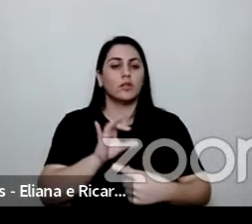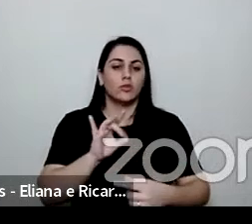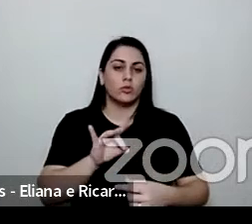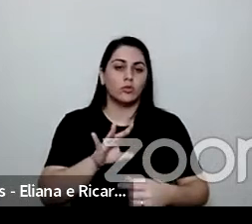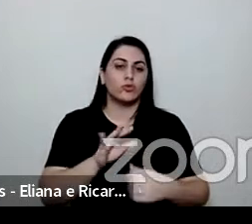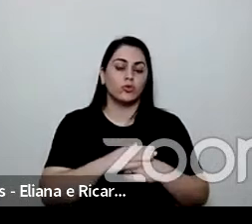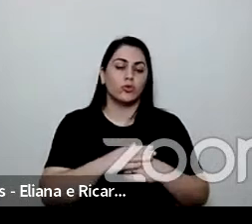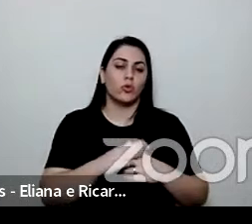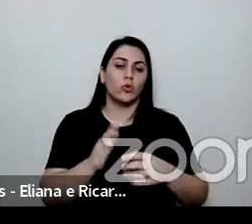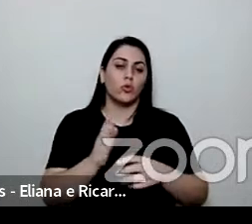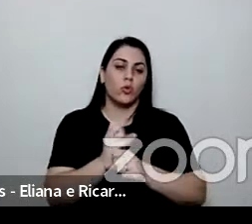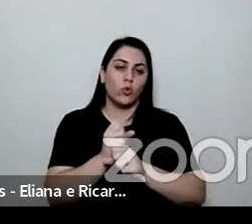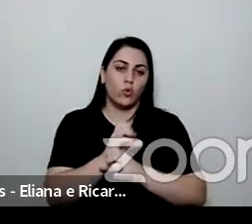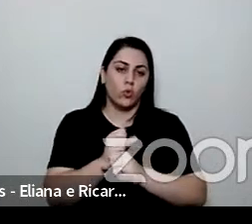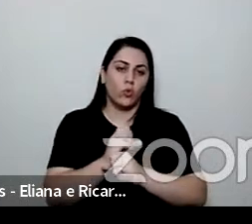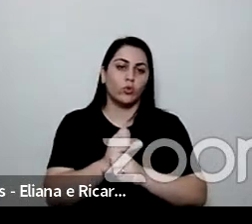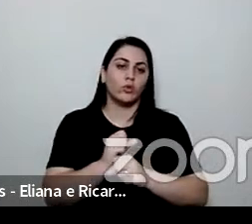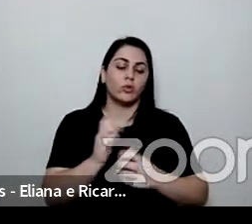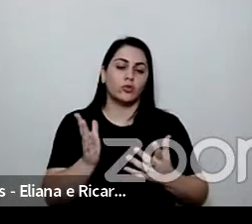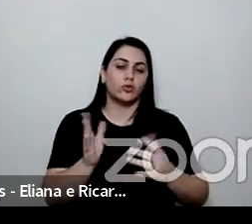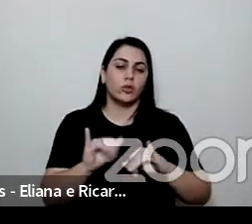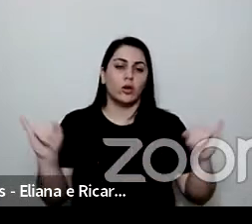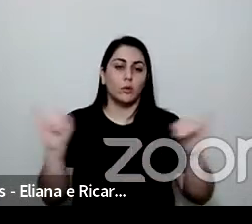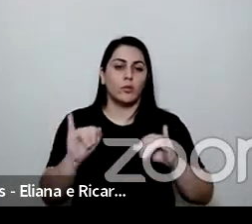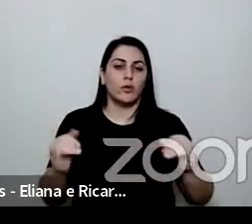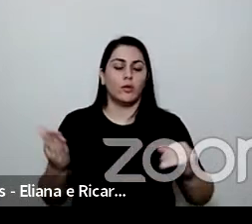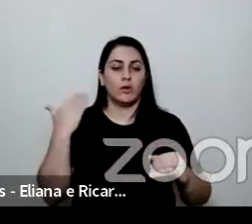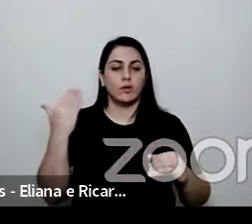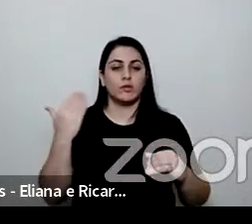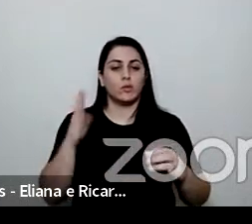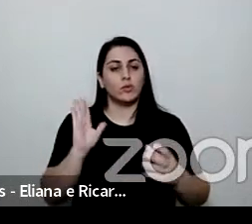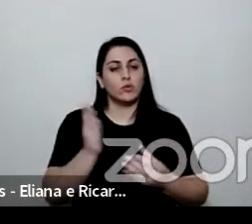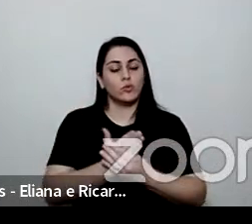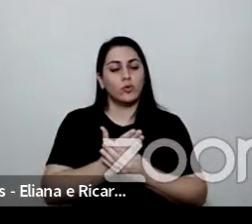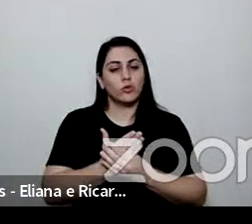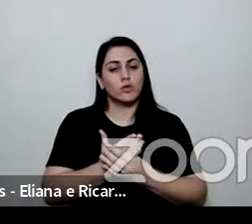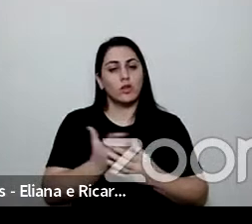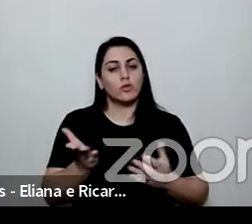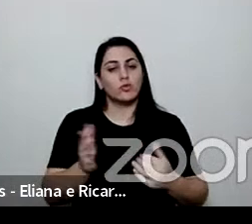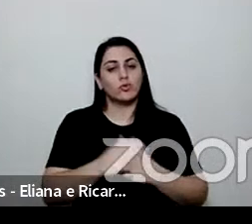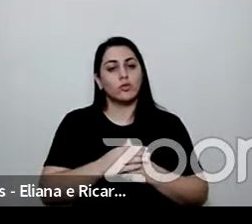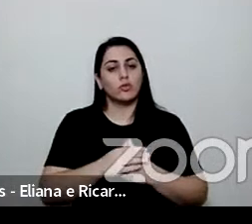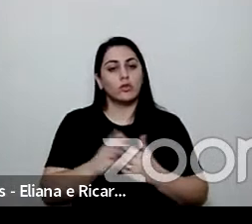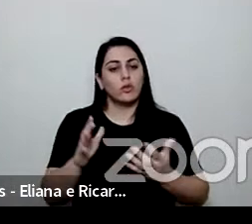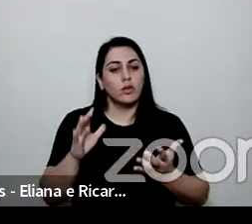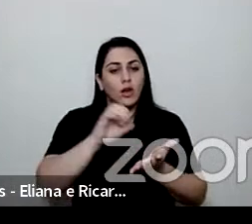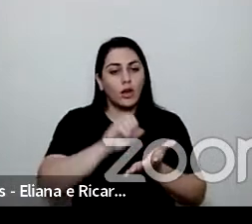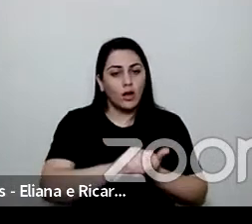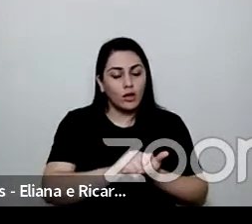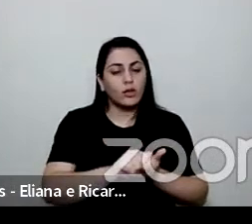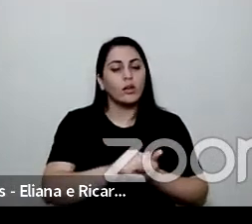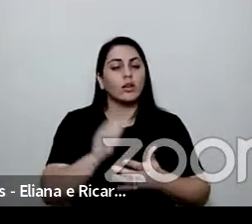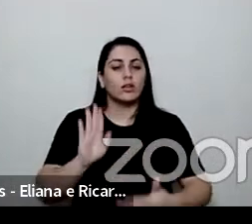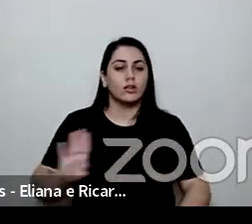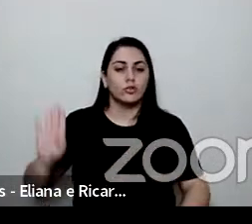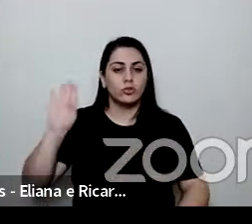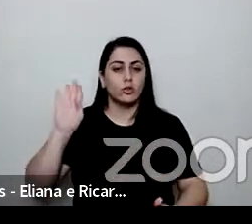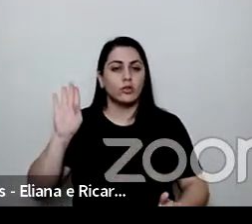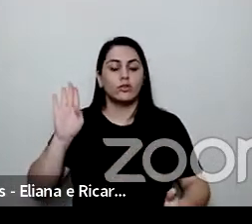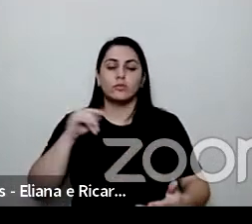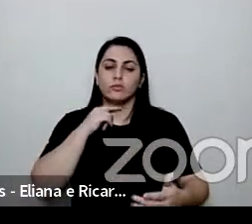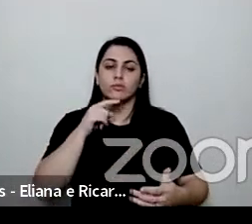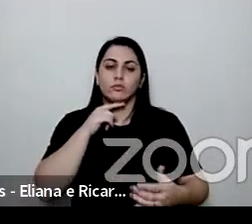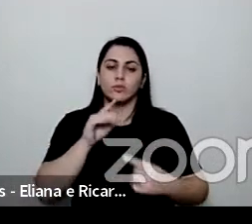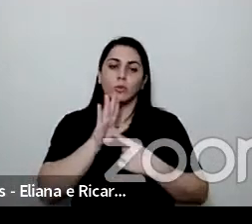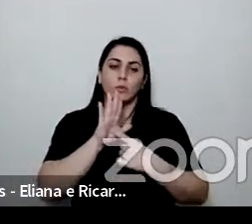medidas contas de campanha nestes autos de registro o processo registro candidatura não se aquela comunidade para regularização das contas